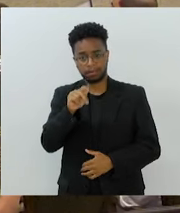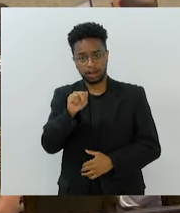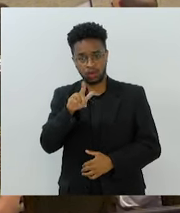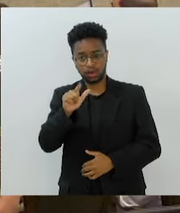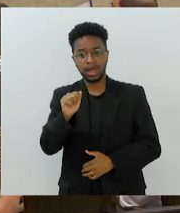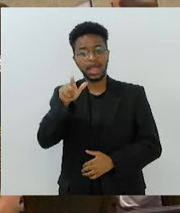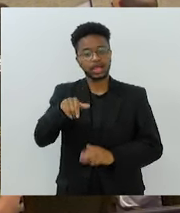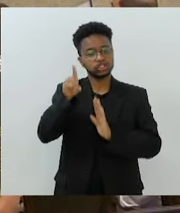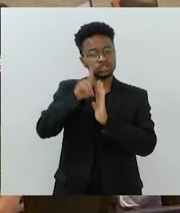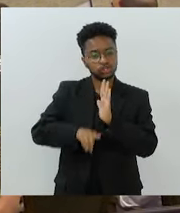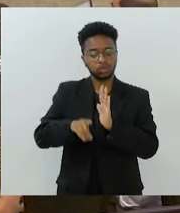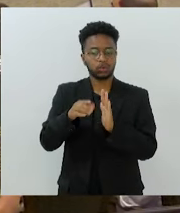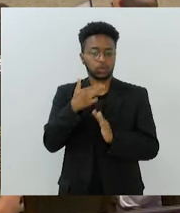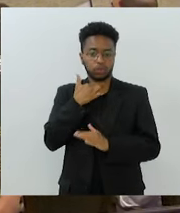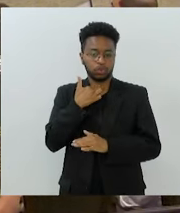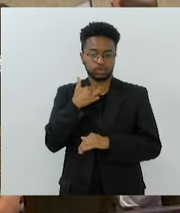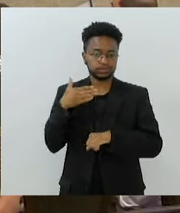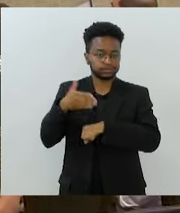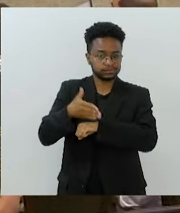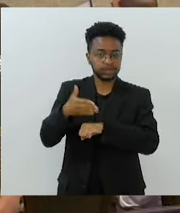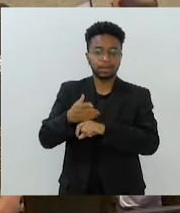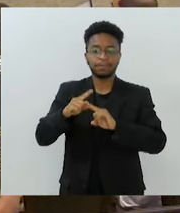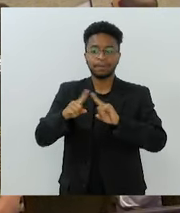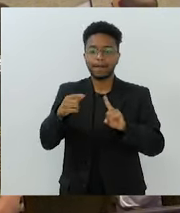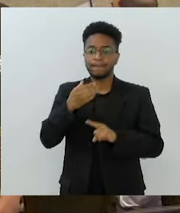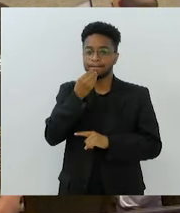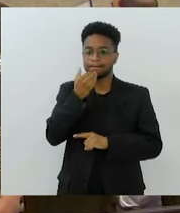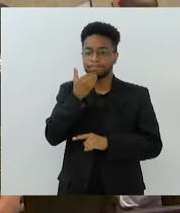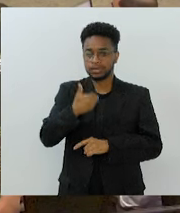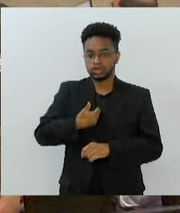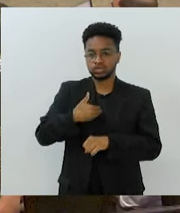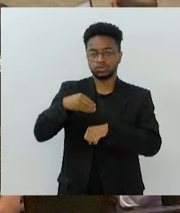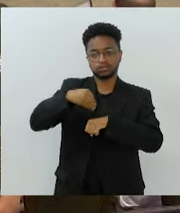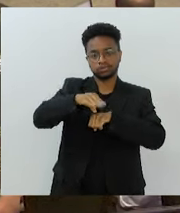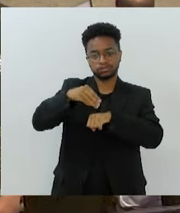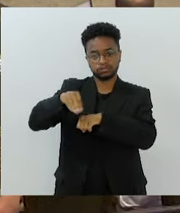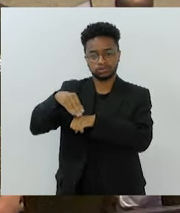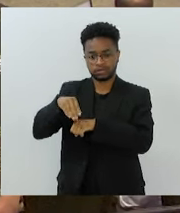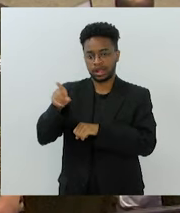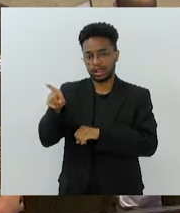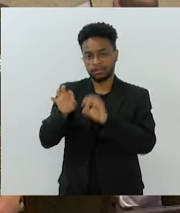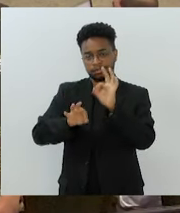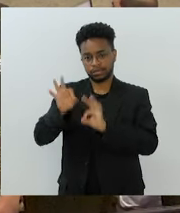pôde estar aqui, mas pediu que eu trouxesse uma mensagem que ela preparou para esse momento.